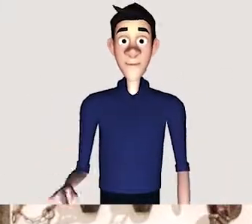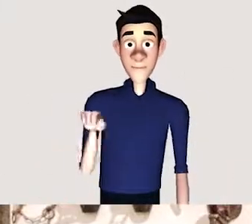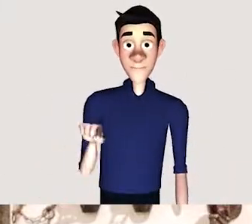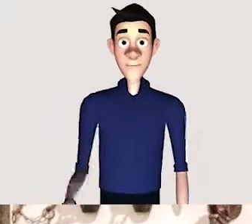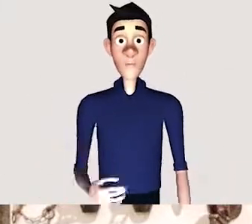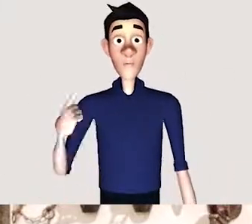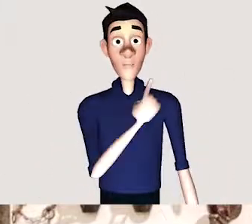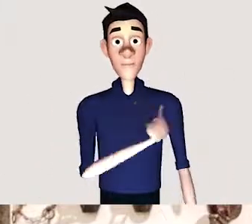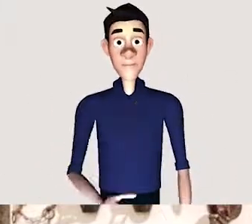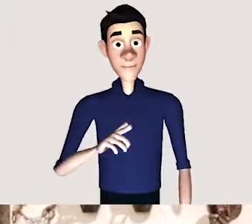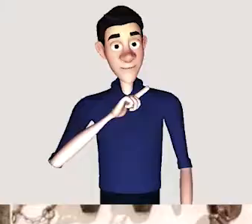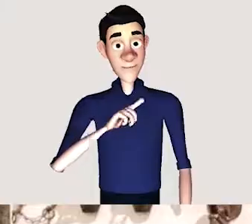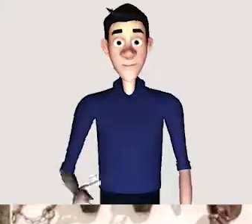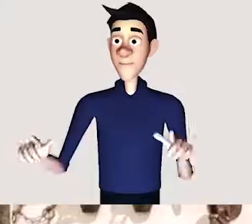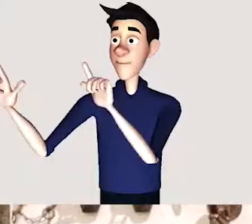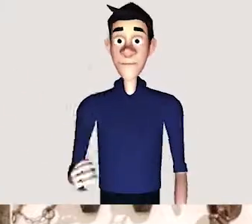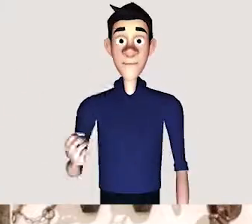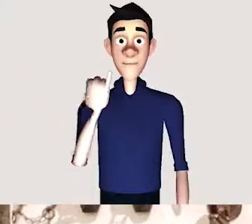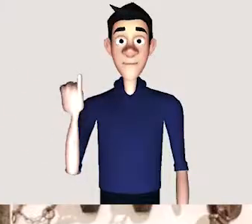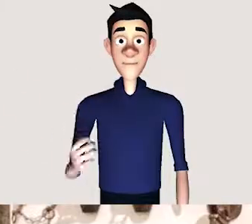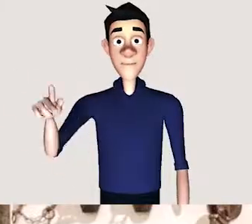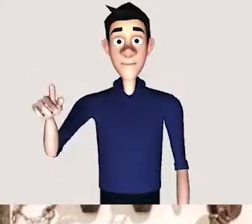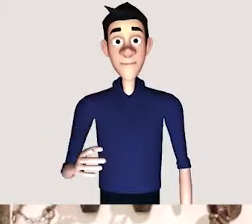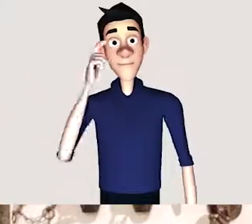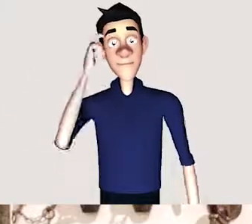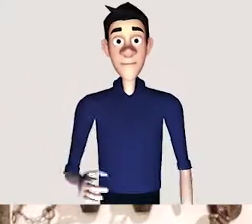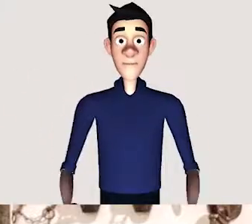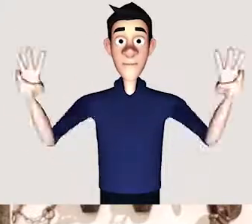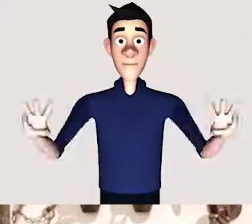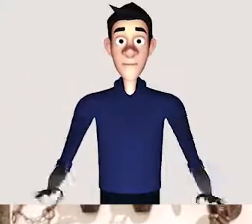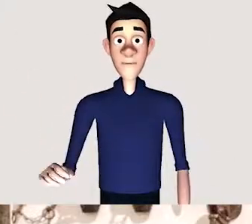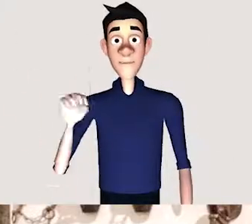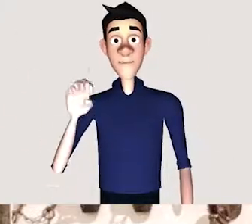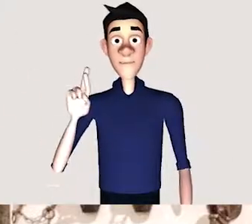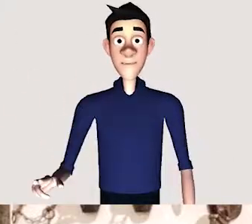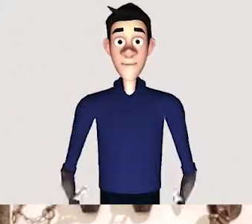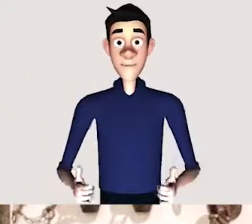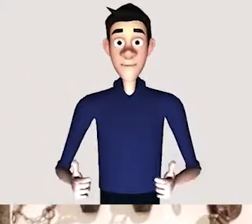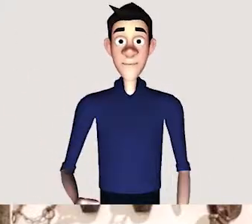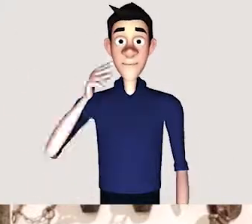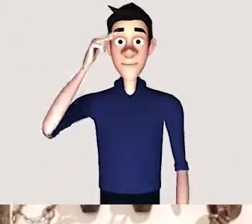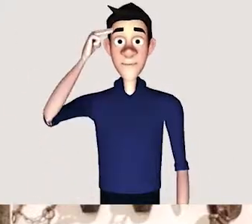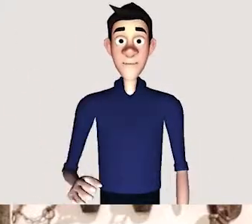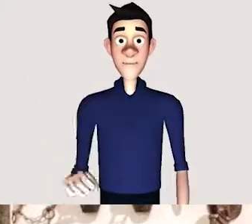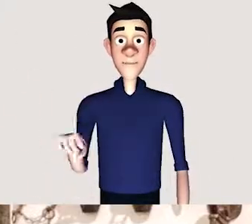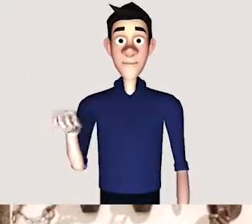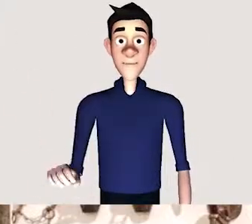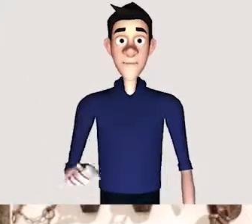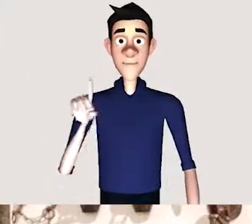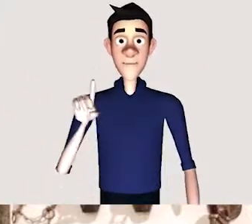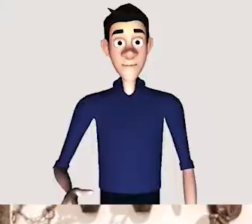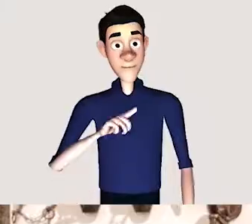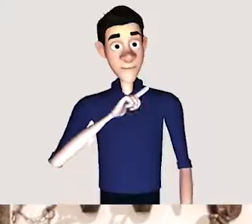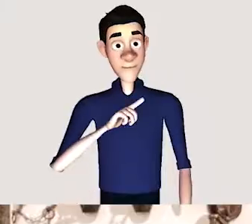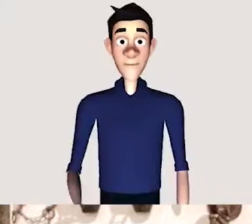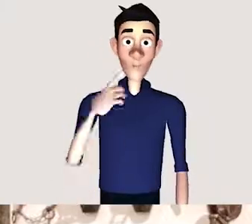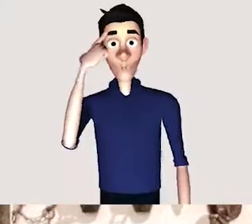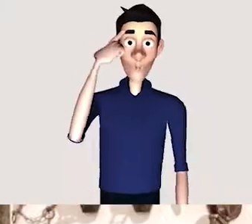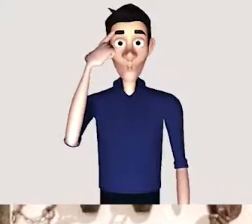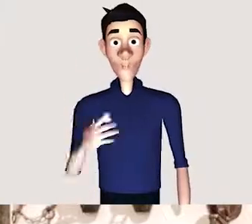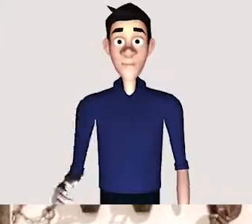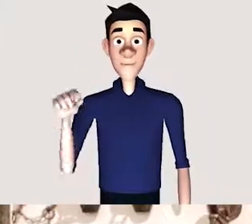com os museus, porque se de um lado eles têm essa dimensão política, de outro lado tem a